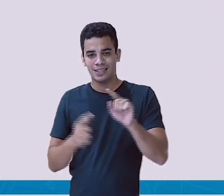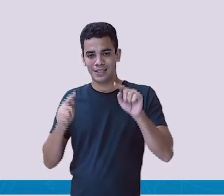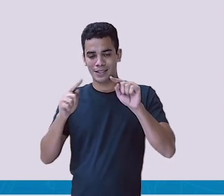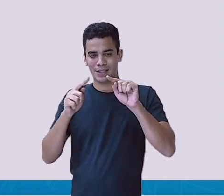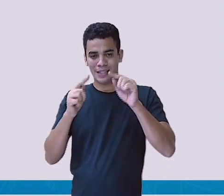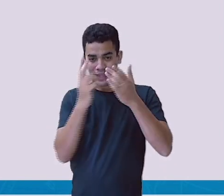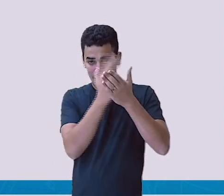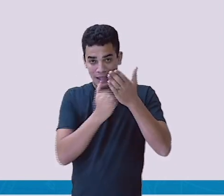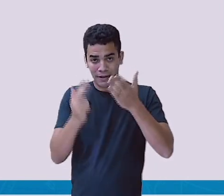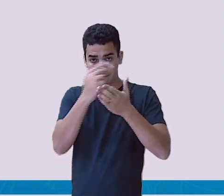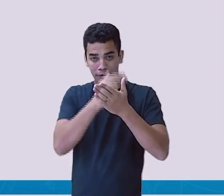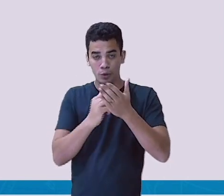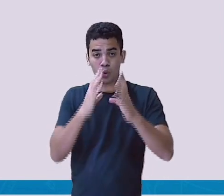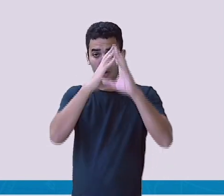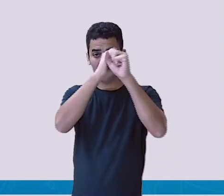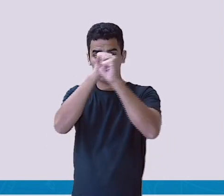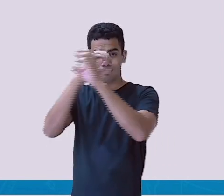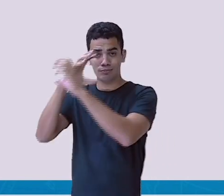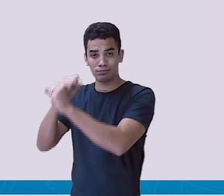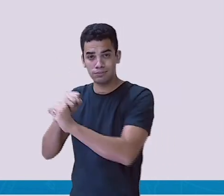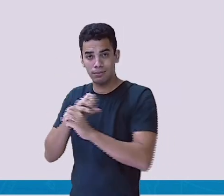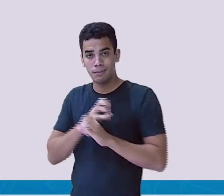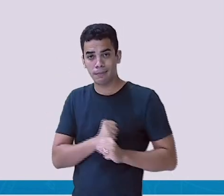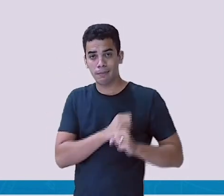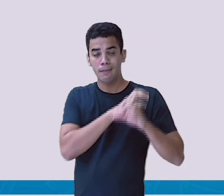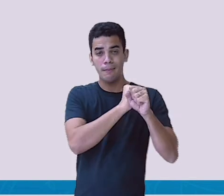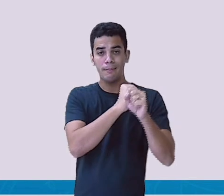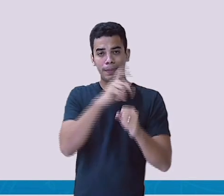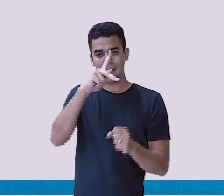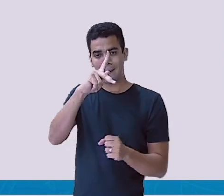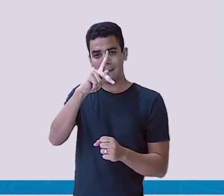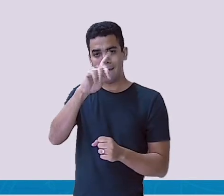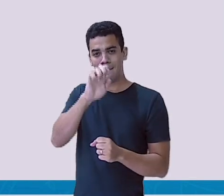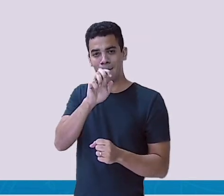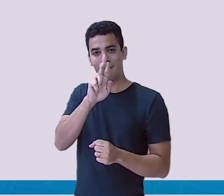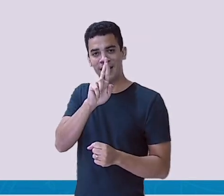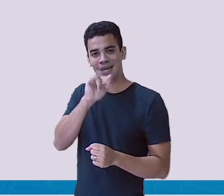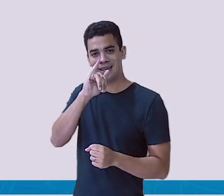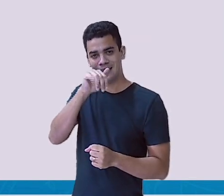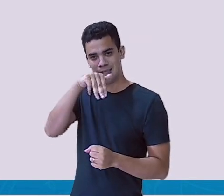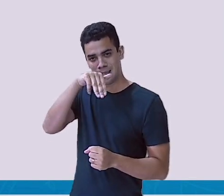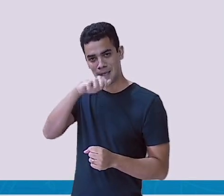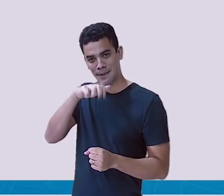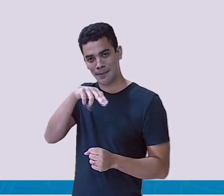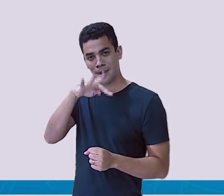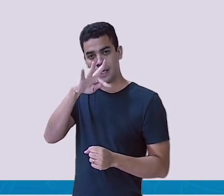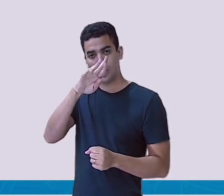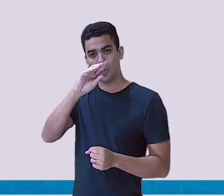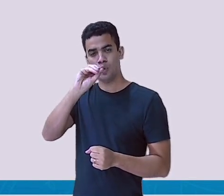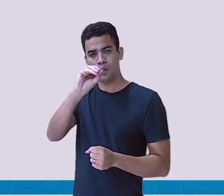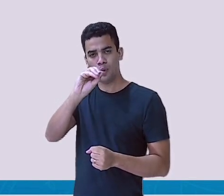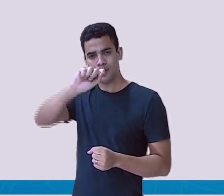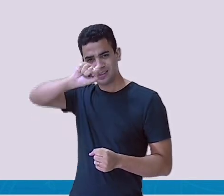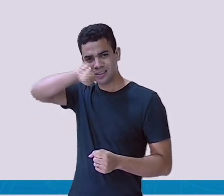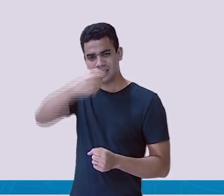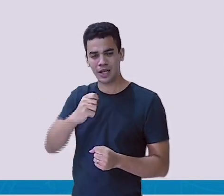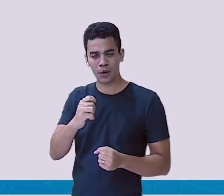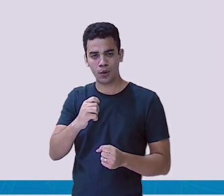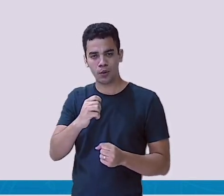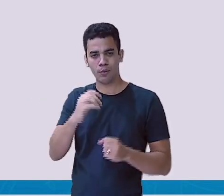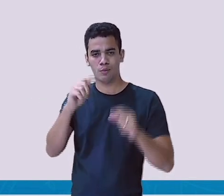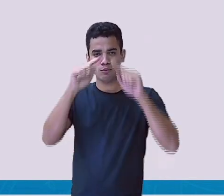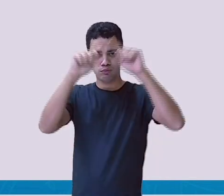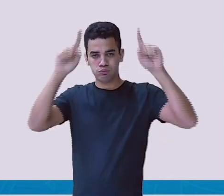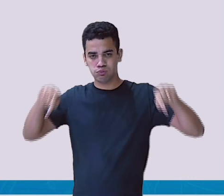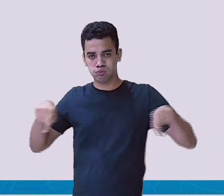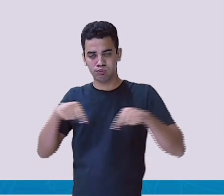perímetro? A soma dos lados, né? Então, vamos representar aqui a soma dos lados